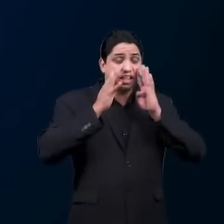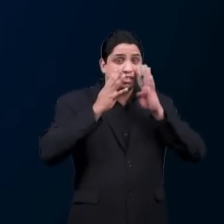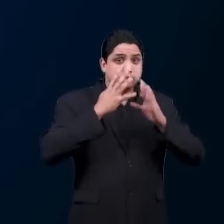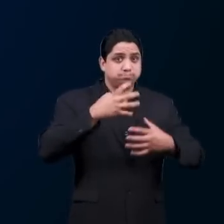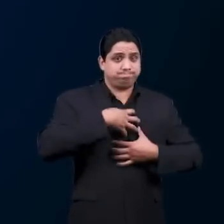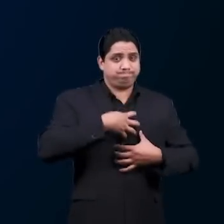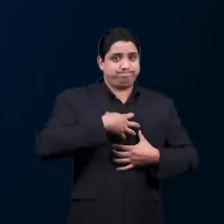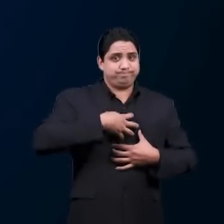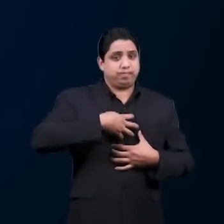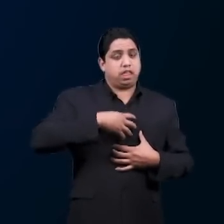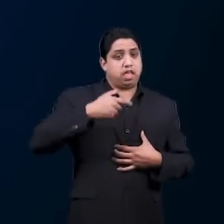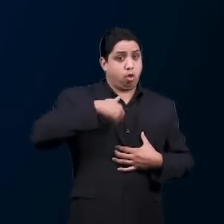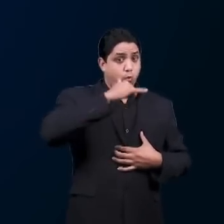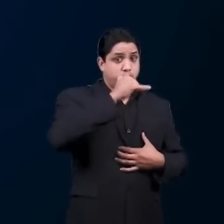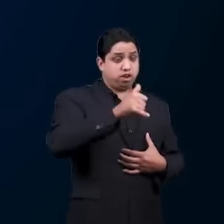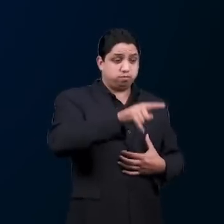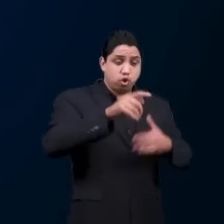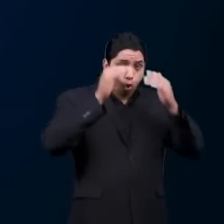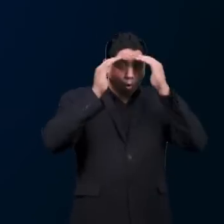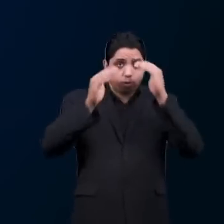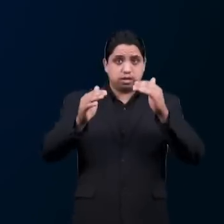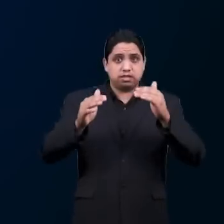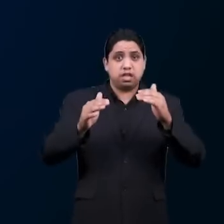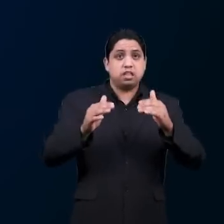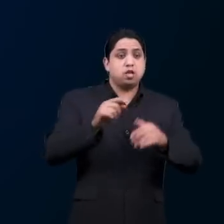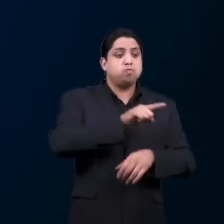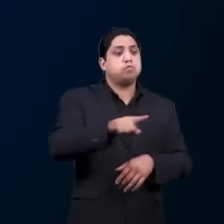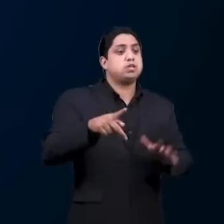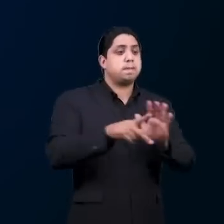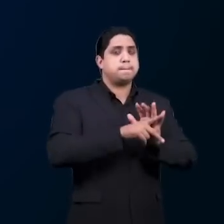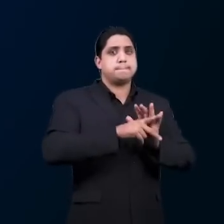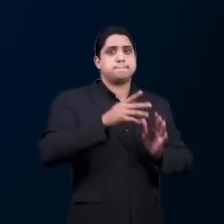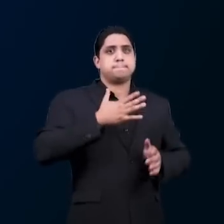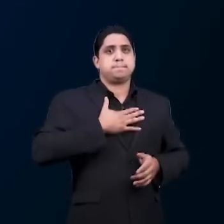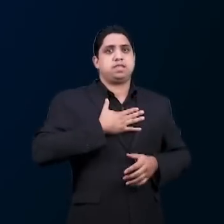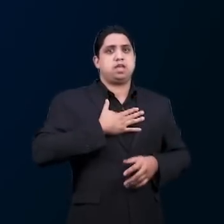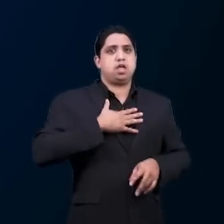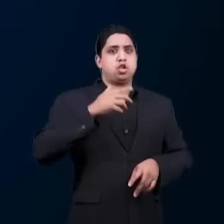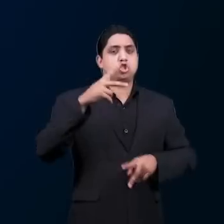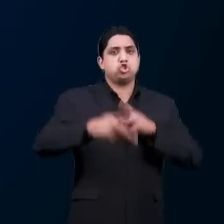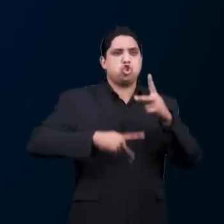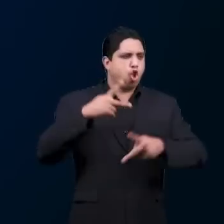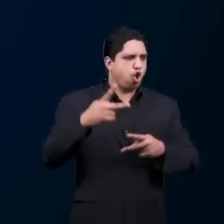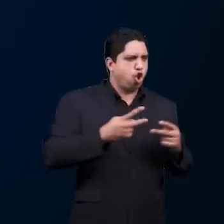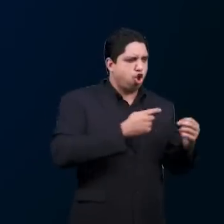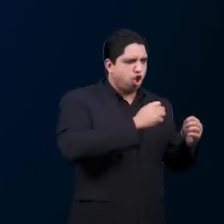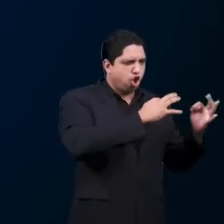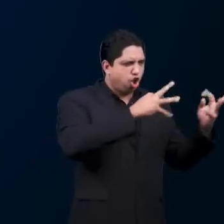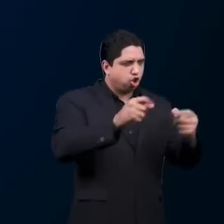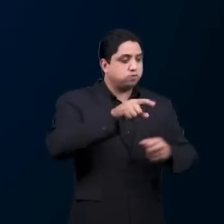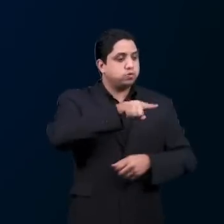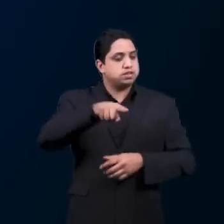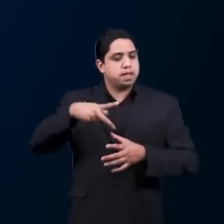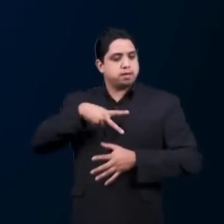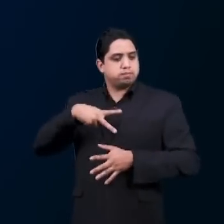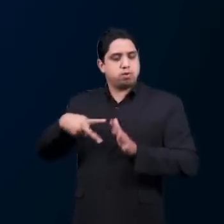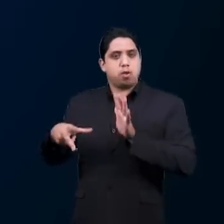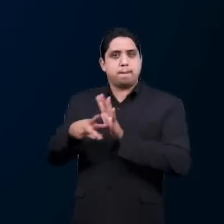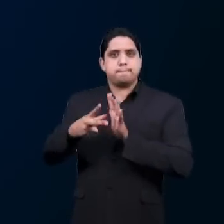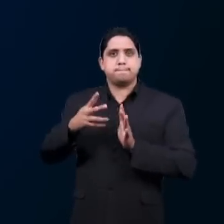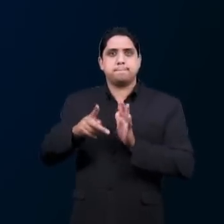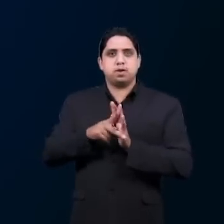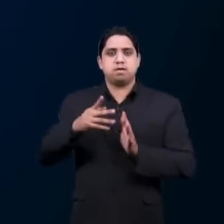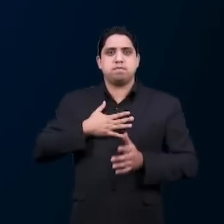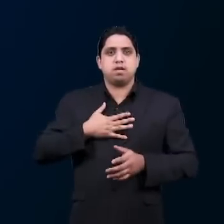e guardardes o meu conserto, então sereis a minha propriedade peculiar dentre todos os povos, porque toda a terra é